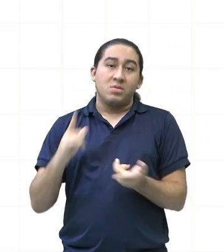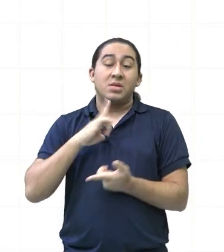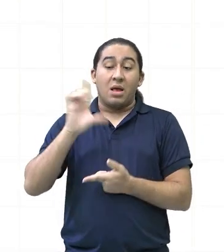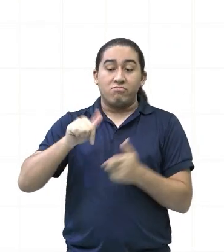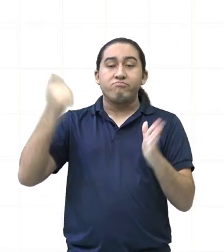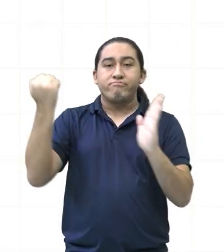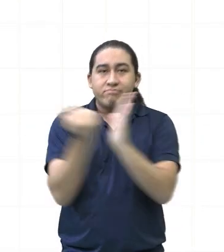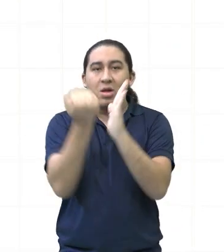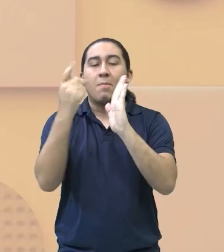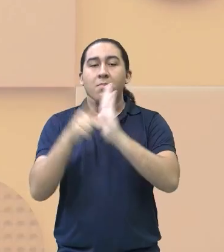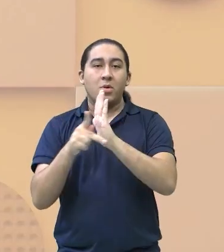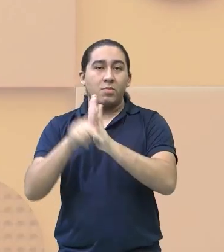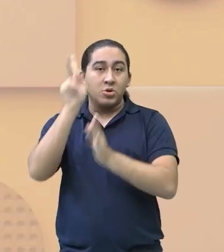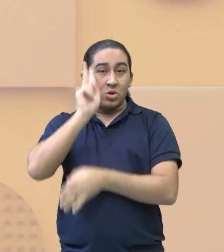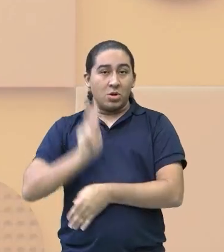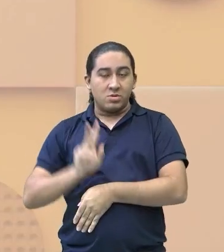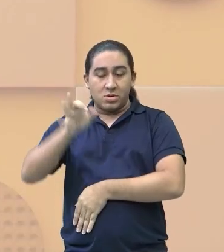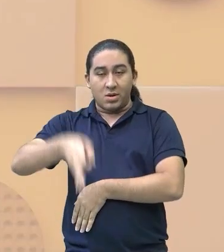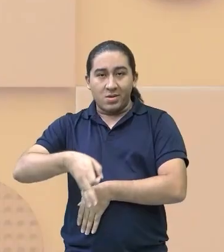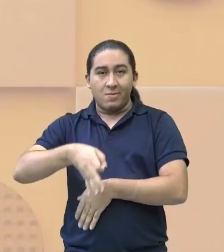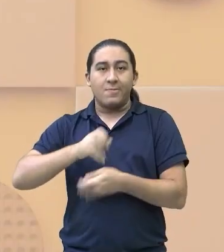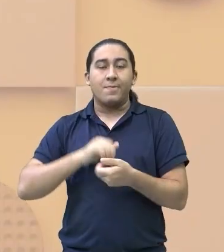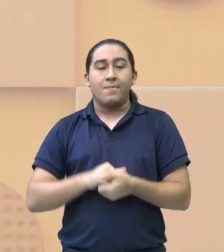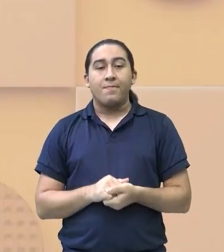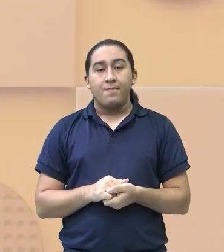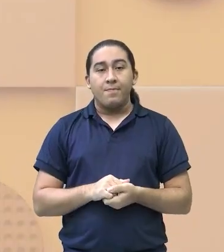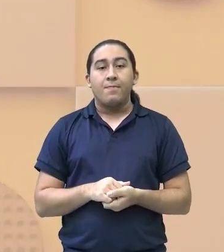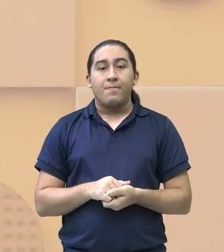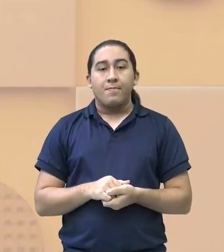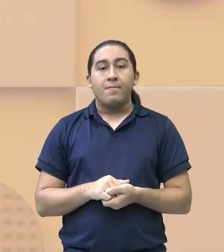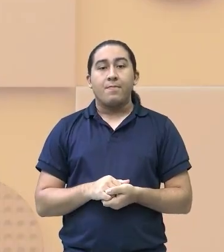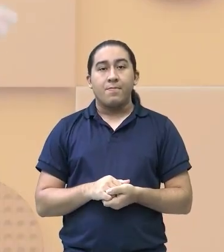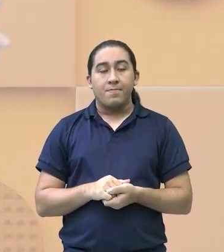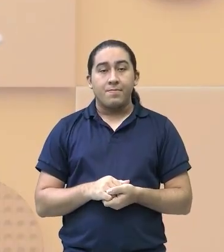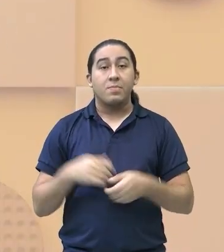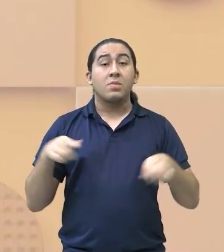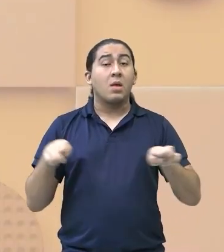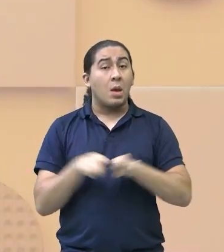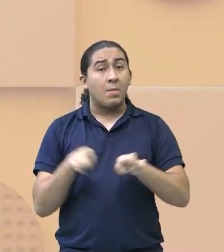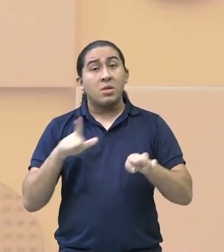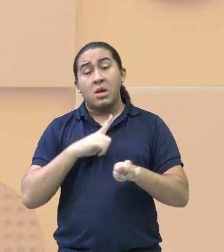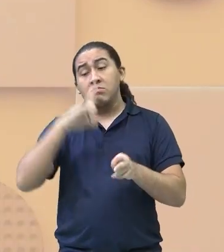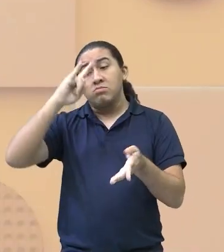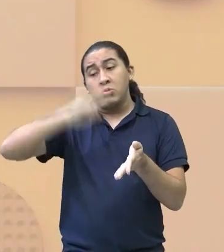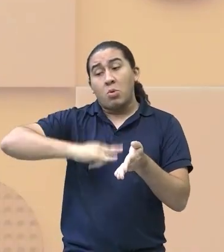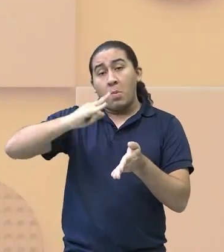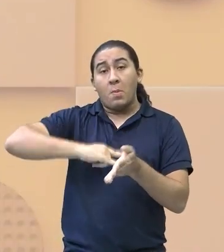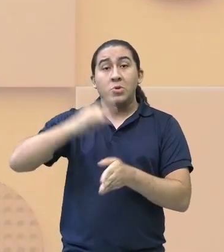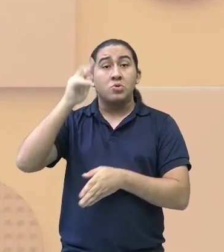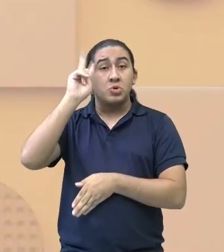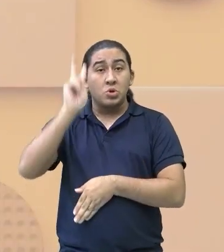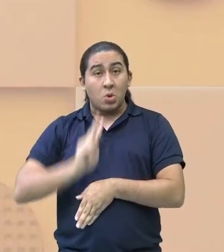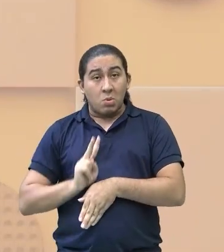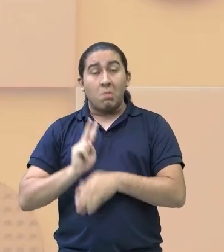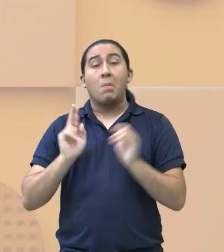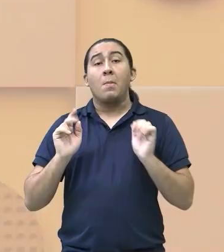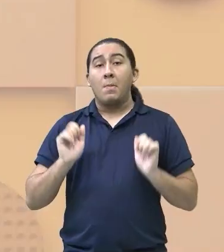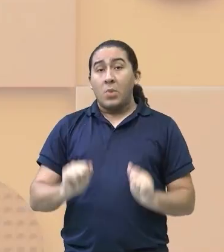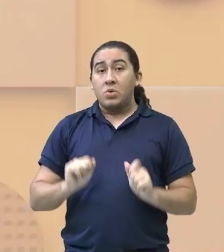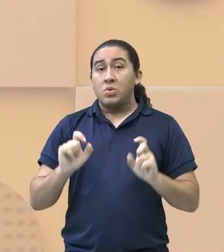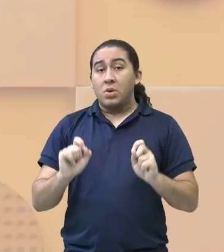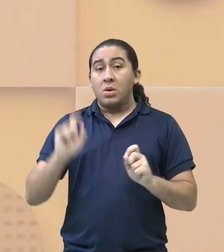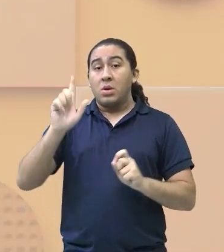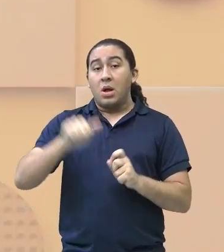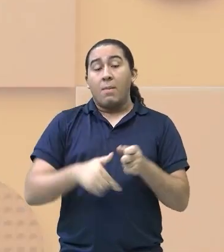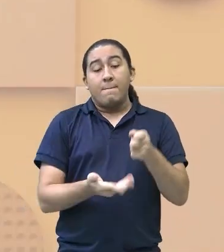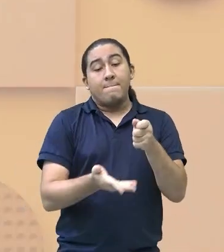de documentos históricos. Outros, nós vamos ter, então, né, documentos históricos que também podem se tornar o quê? Fontes